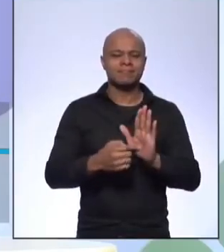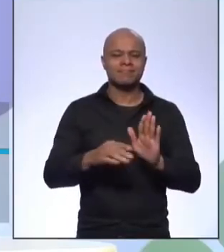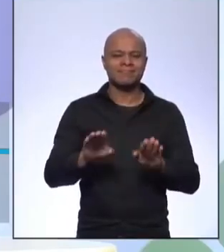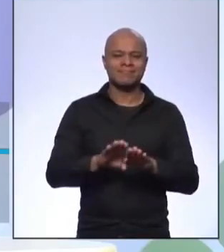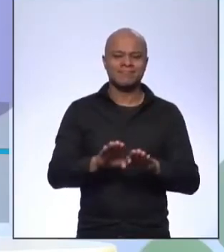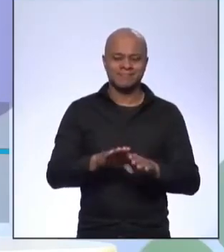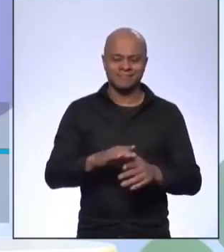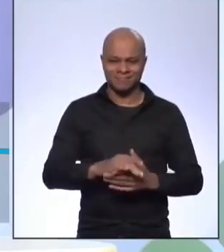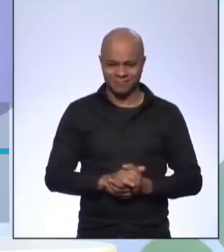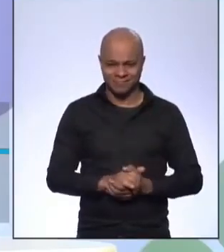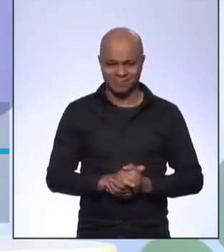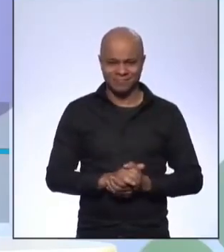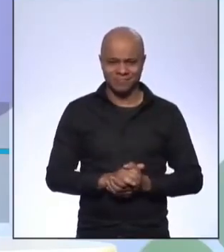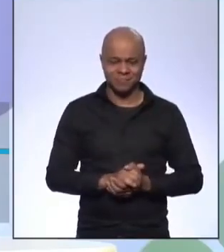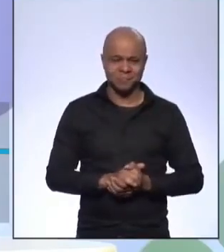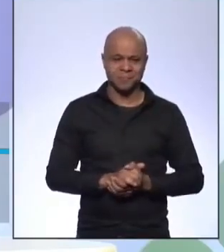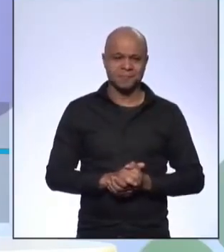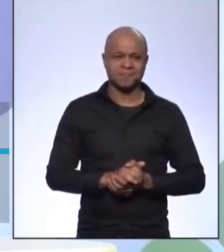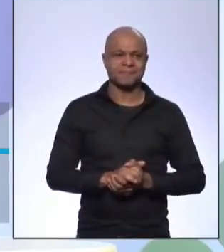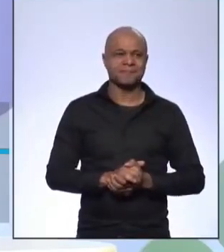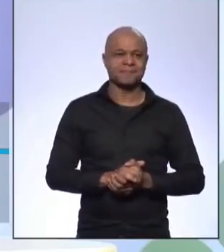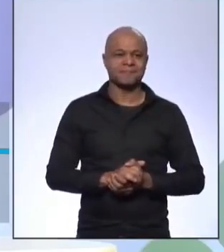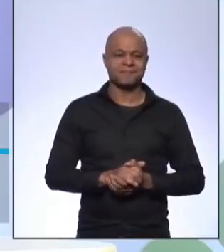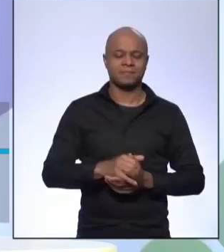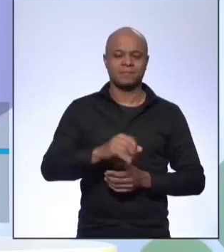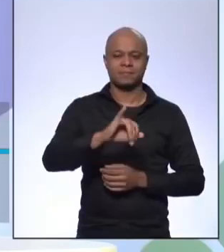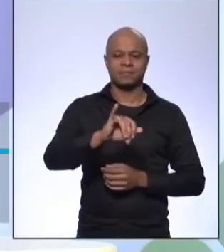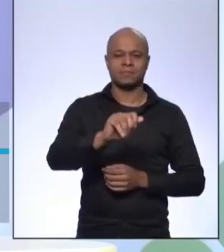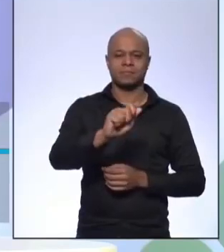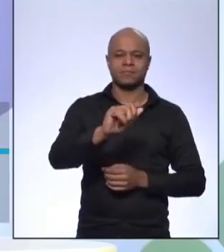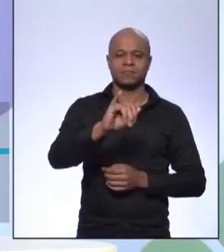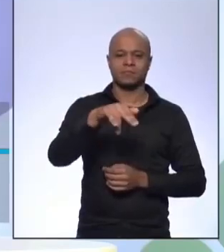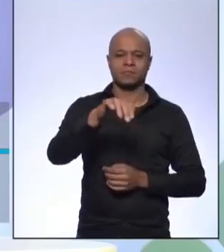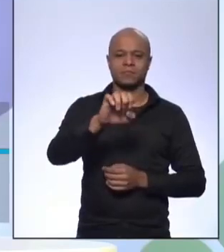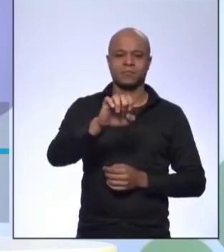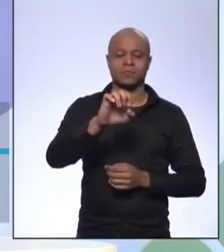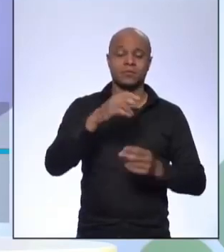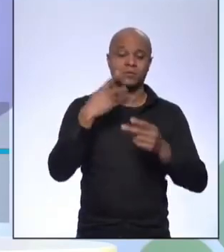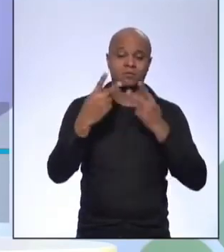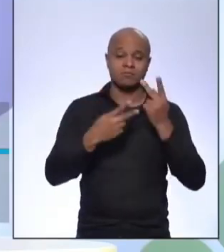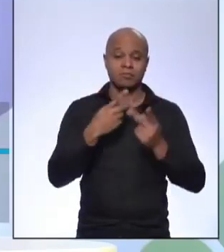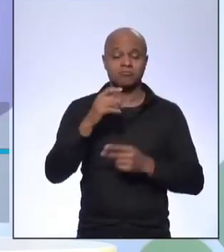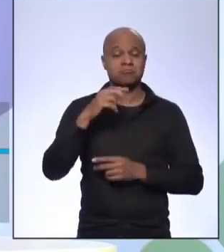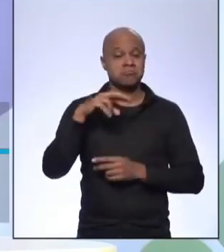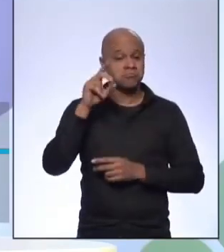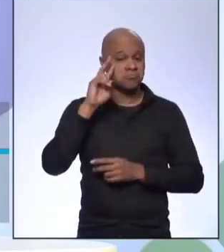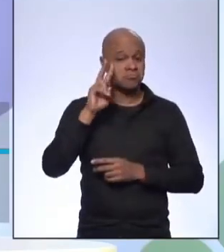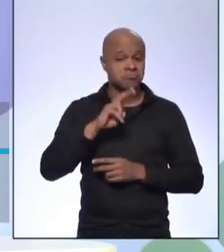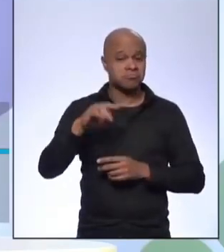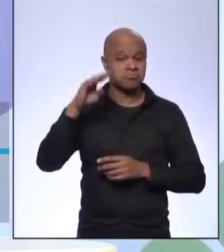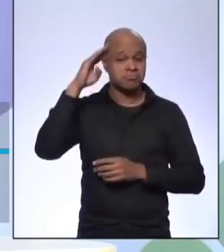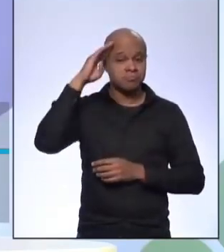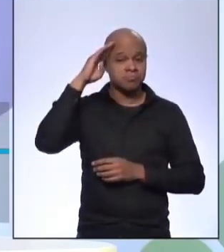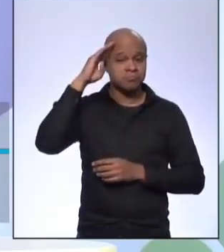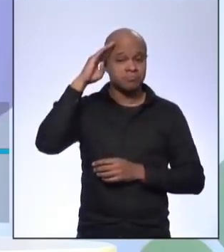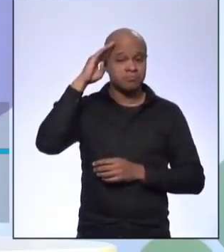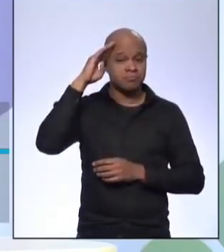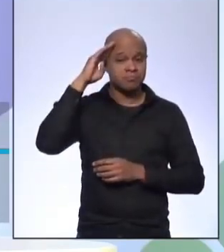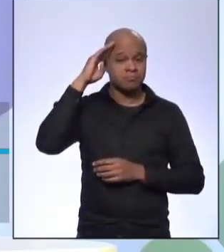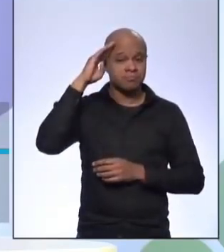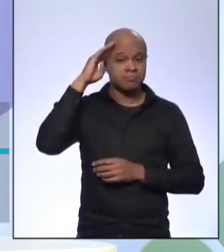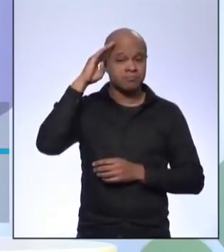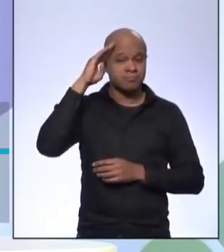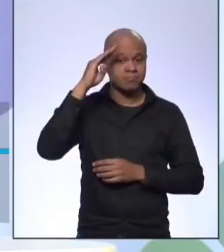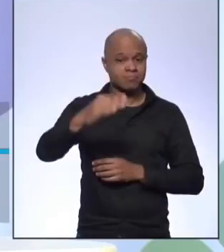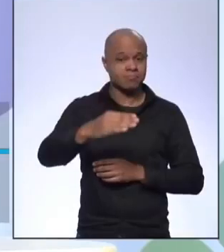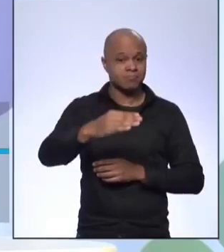ok? Vamos lá. Jaine está falando que ela está enxergando soldados. Então,